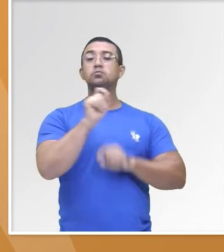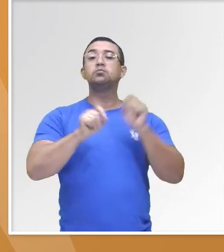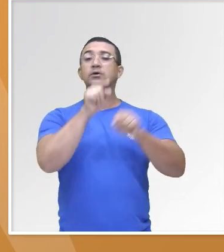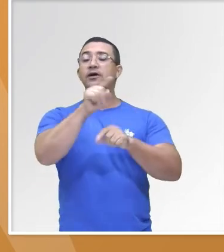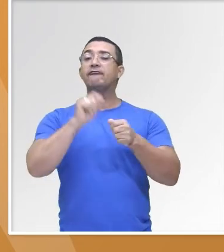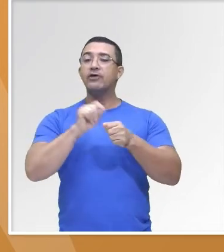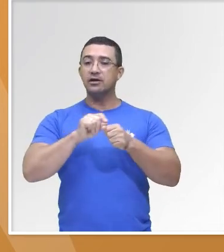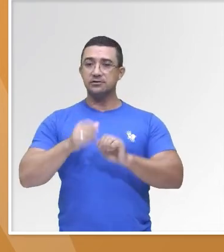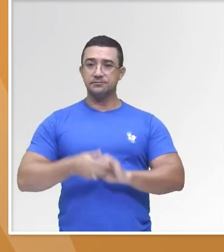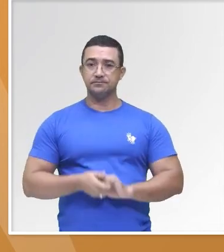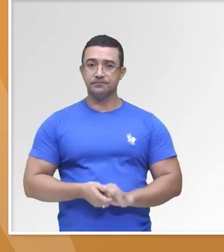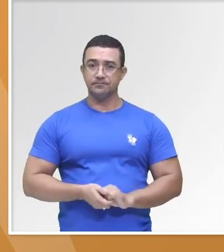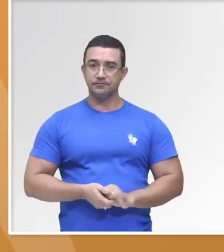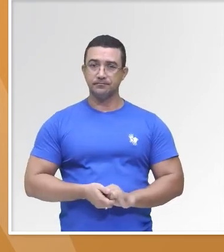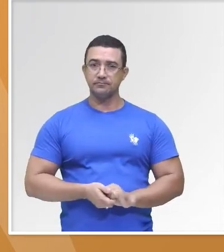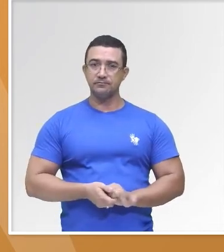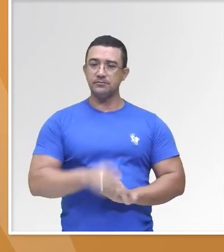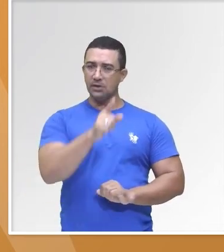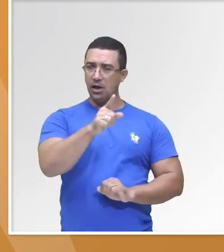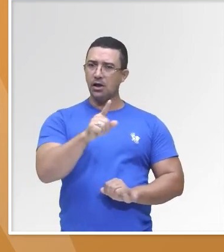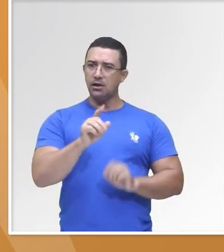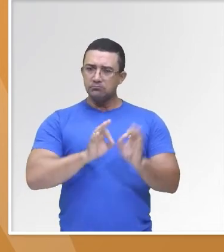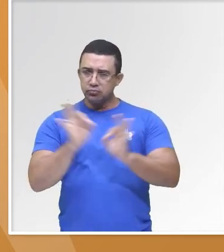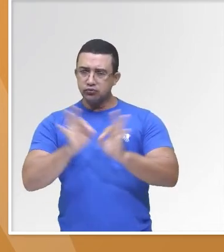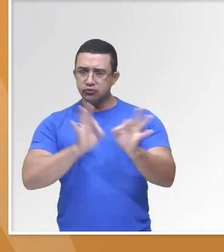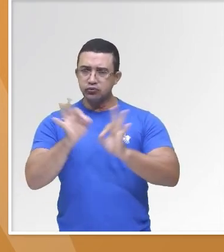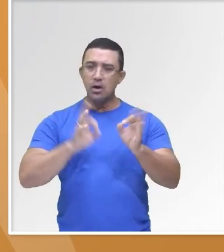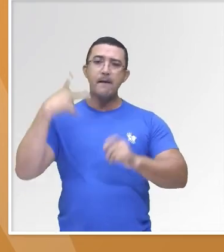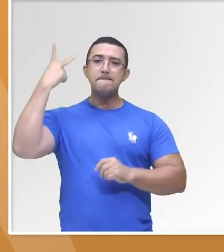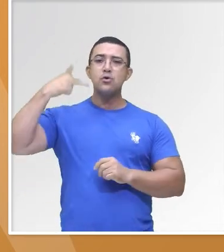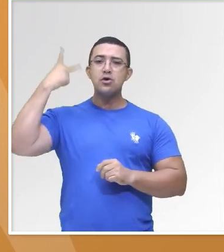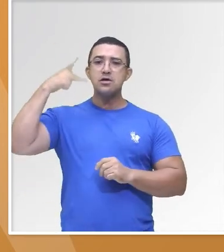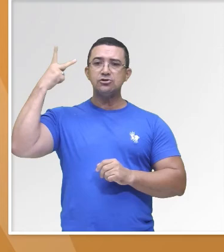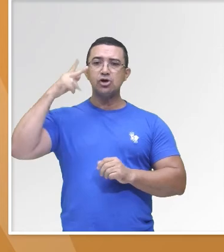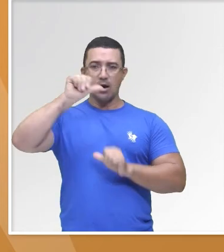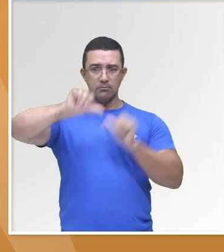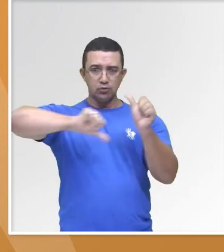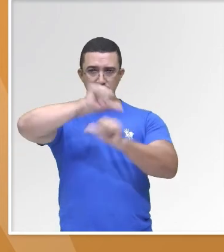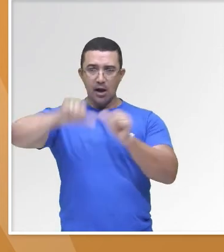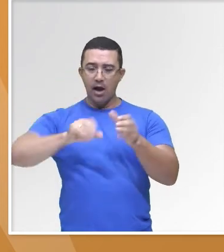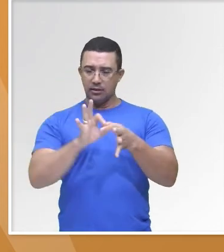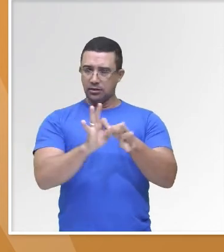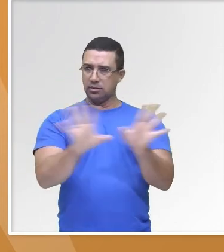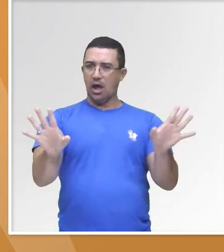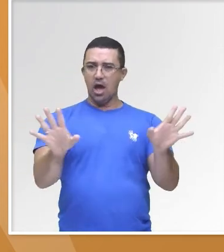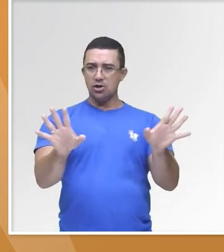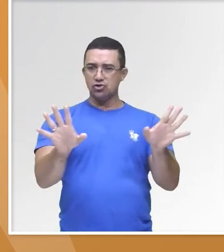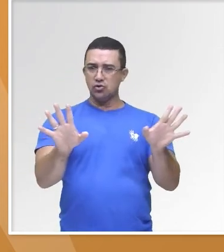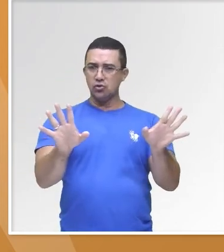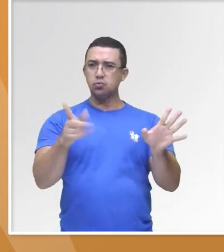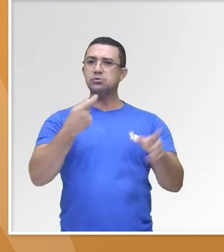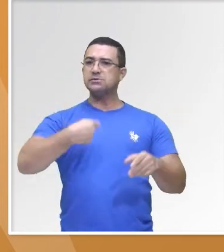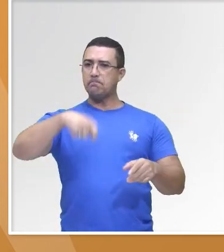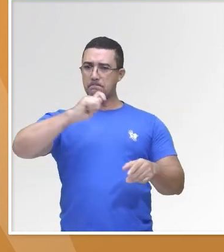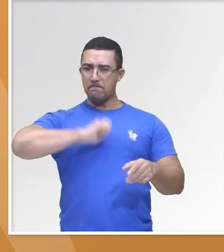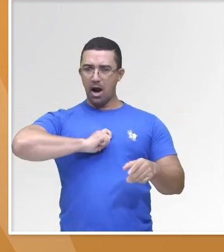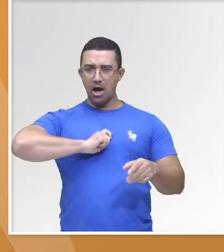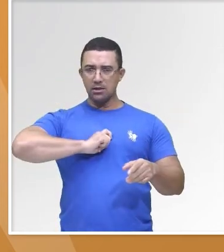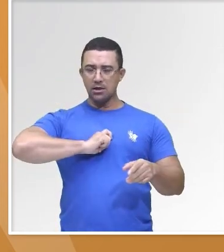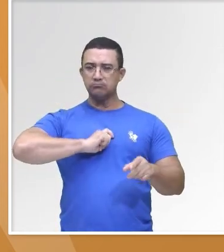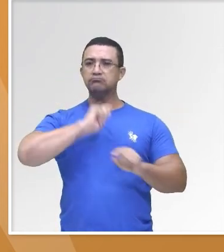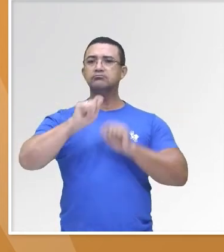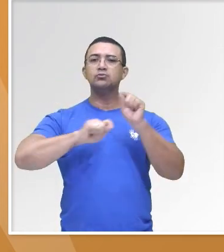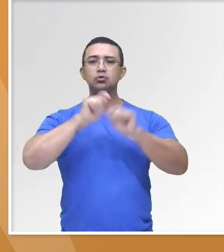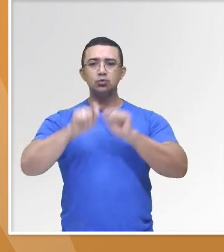ele estimulou as políticas de reforma que permitiram ao país, no caso a Espanha, superar em